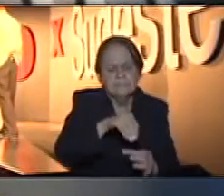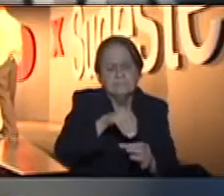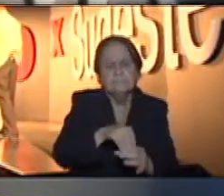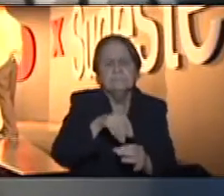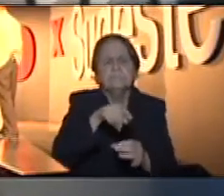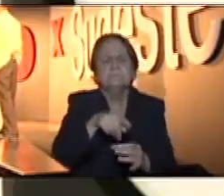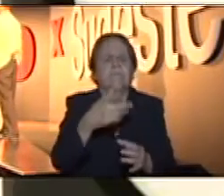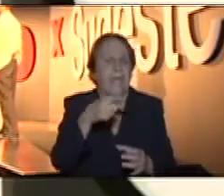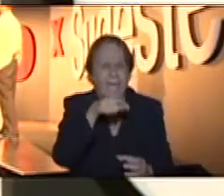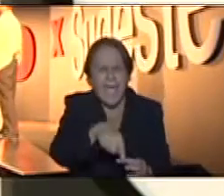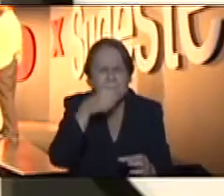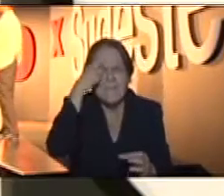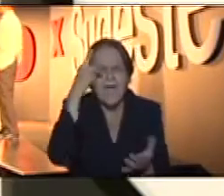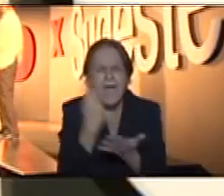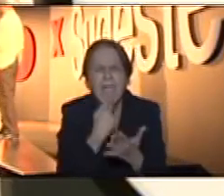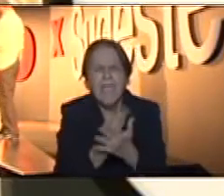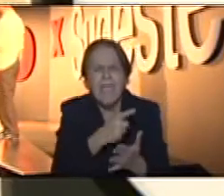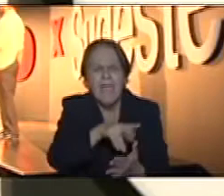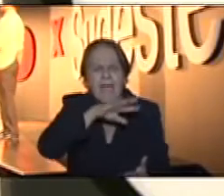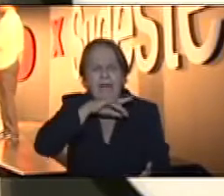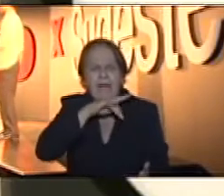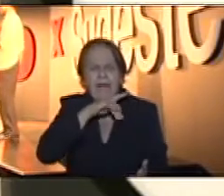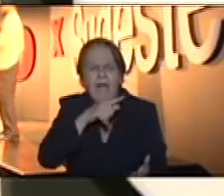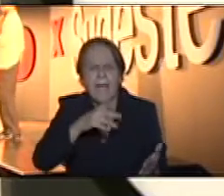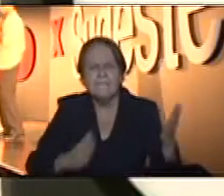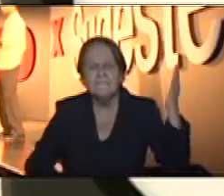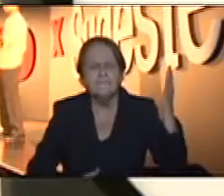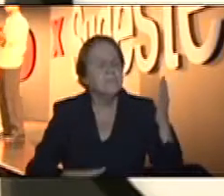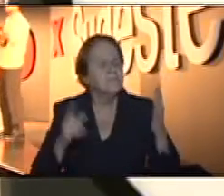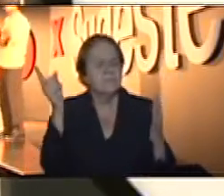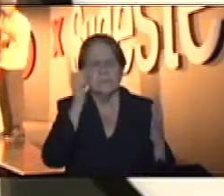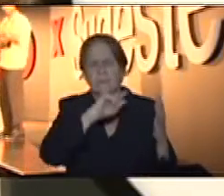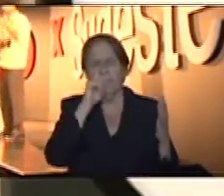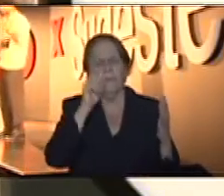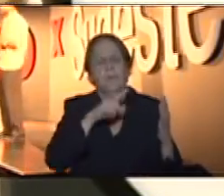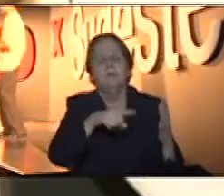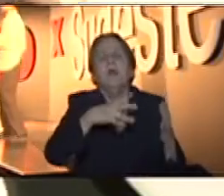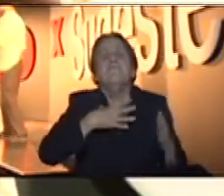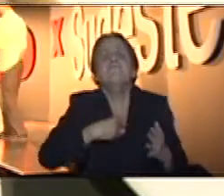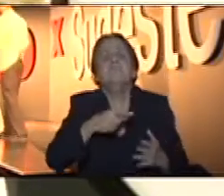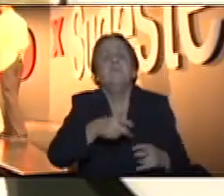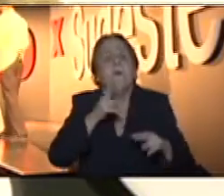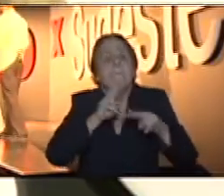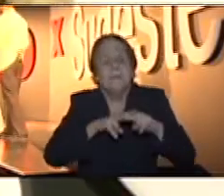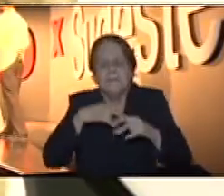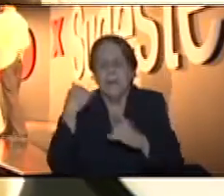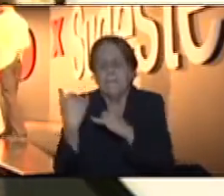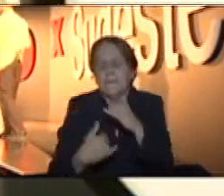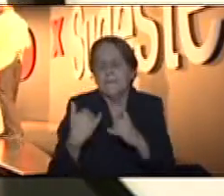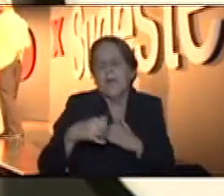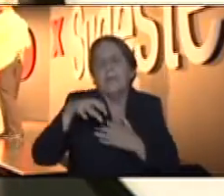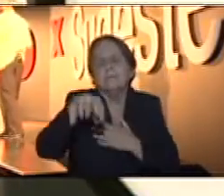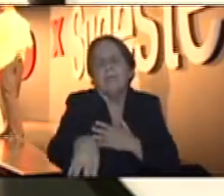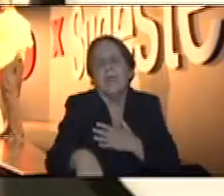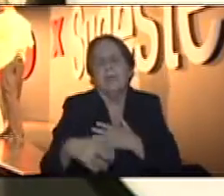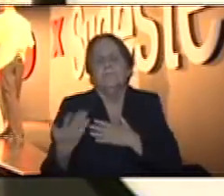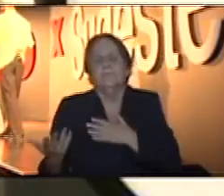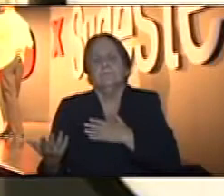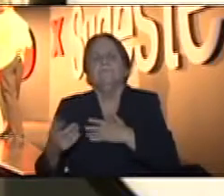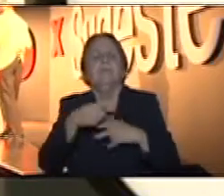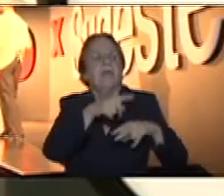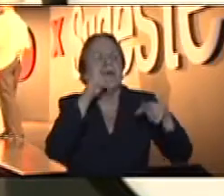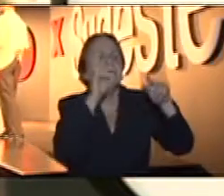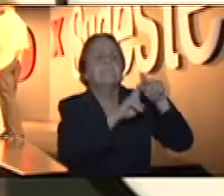não nasceram marginais não dentro de unidades prisionais crianças filhos de presidiários brincando dentro de unidades